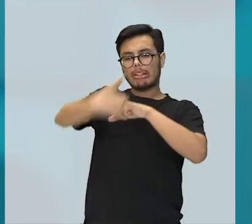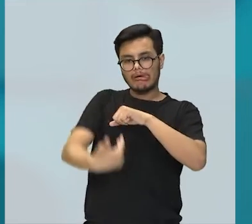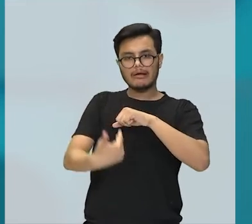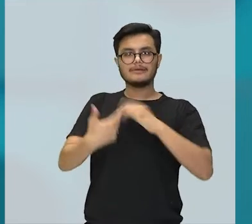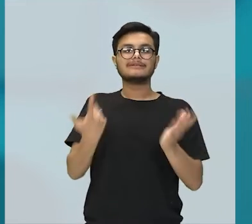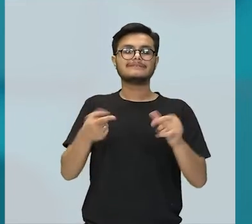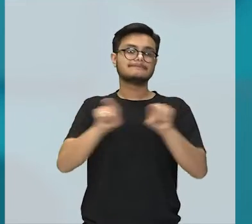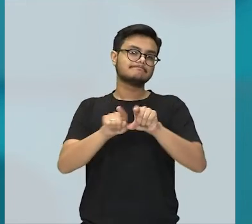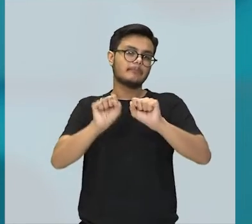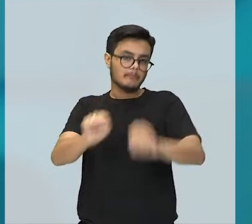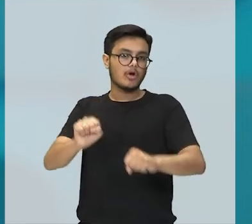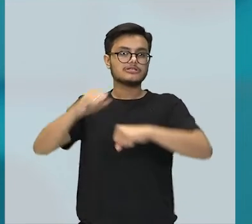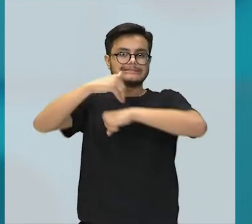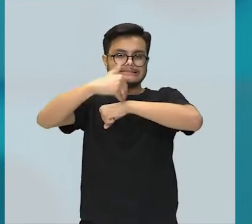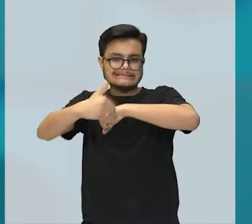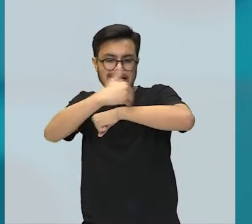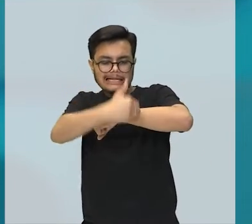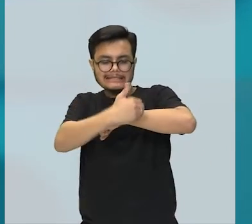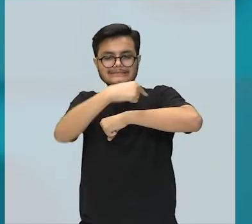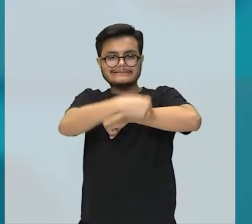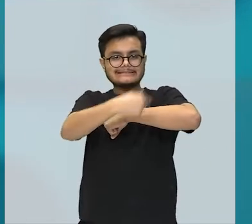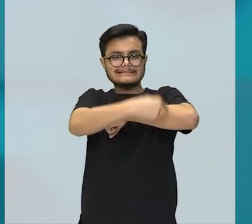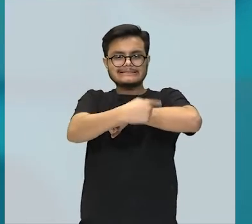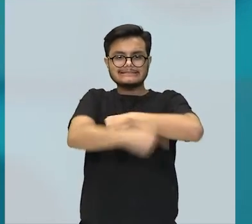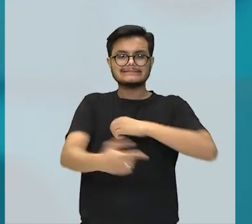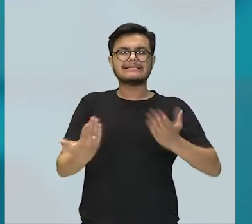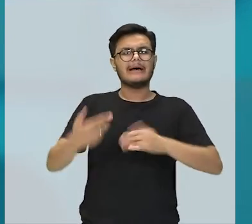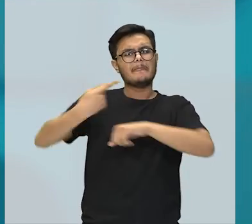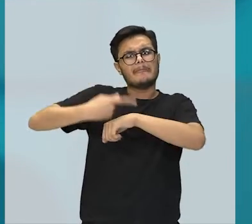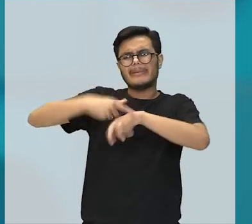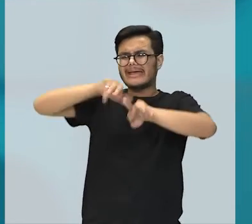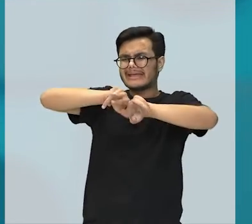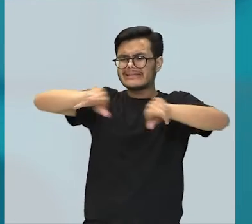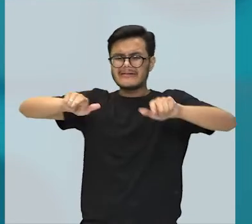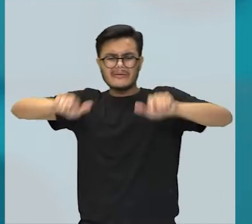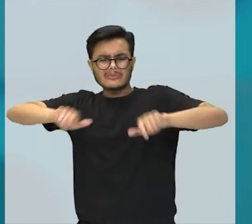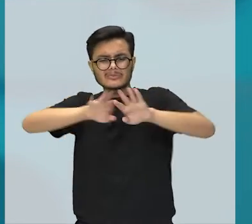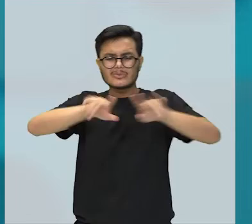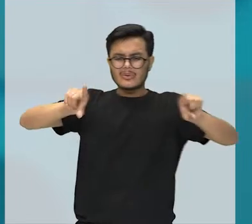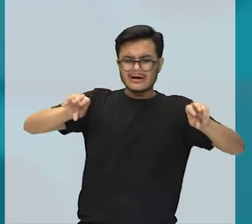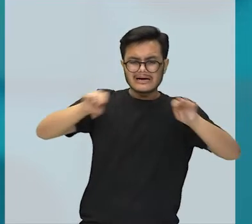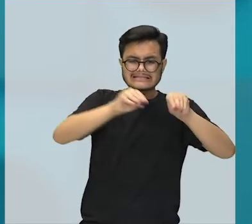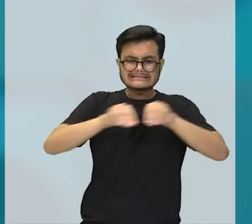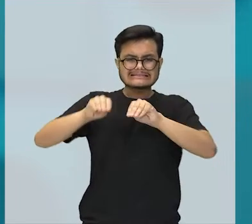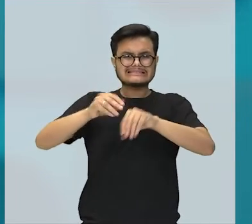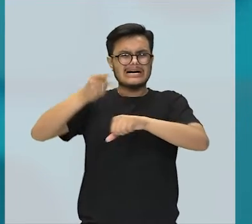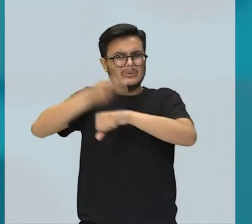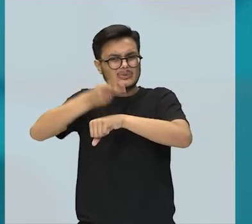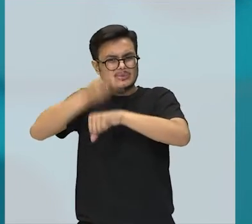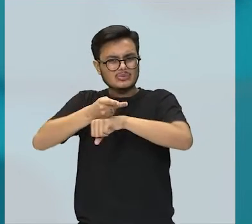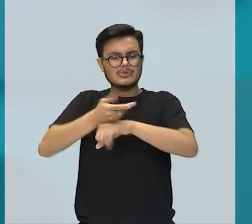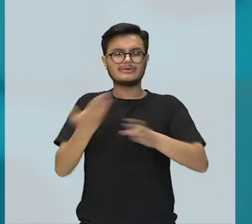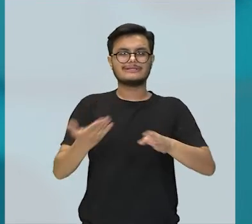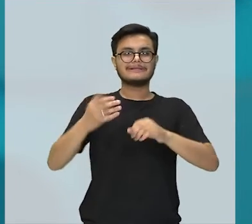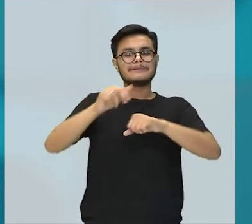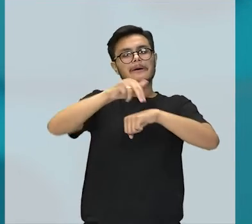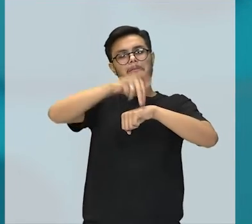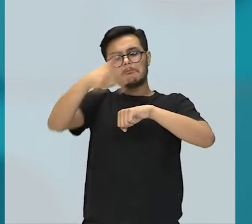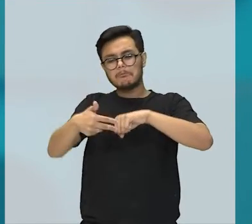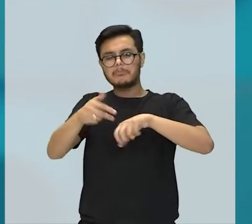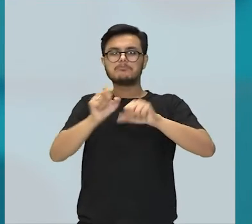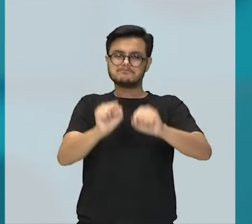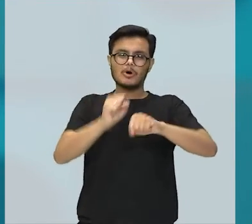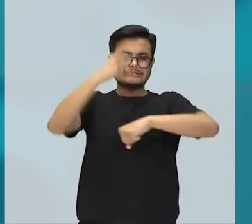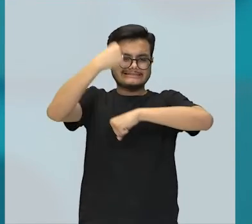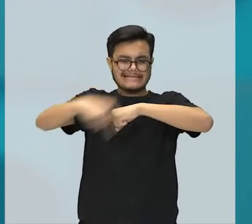você tropeça, cai em cima de alguma pedrinha ou de um chão mais duro, né? Mais áspero. O que